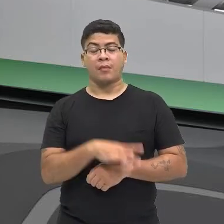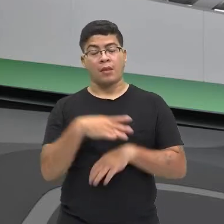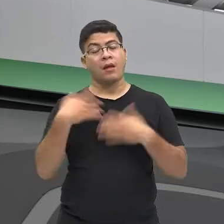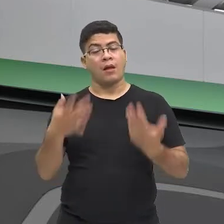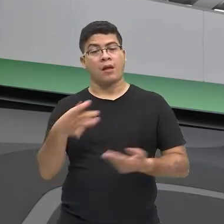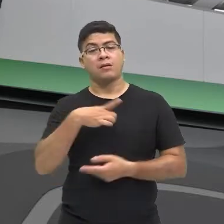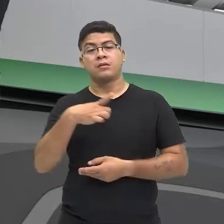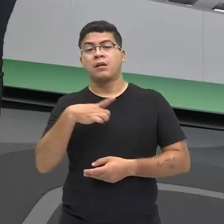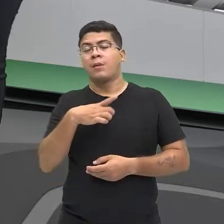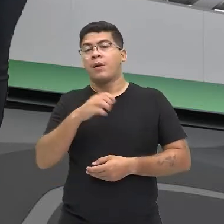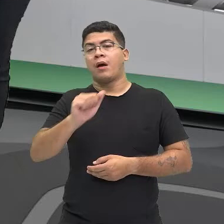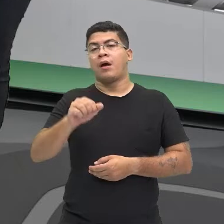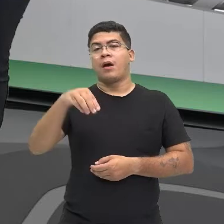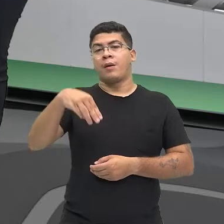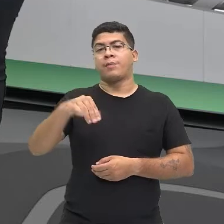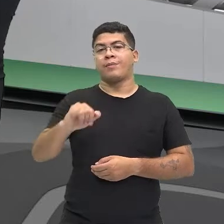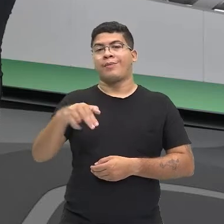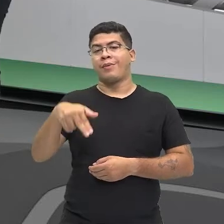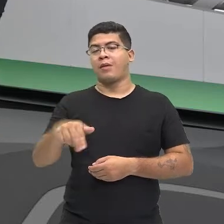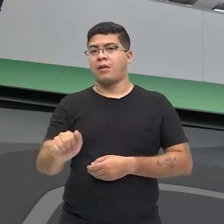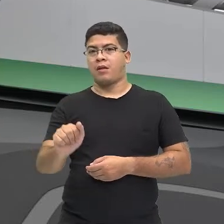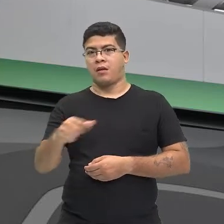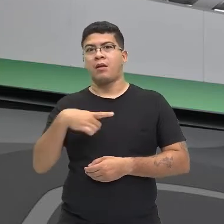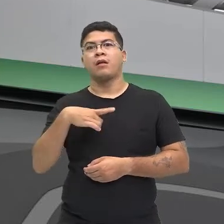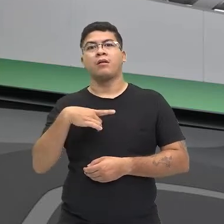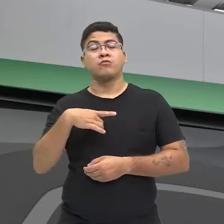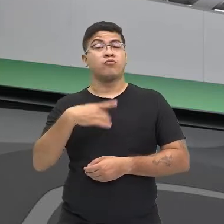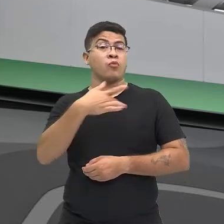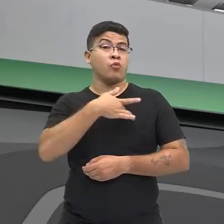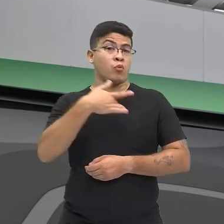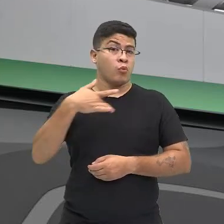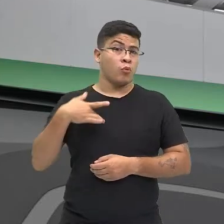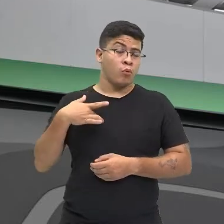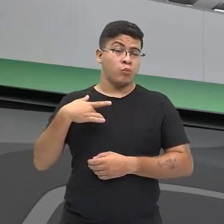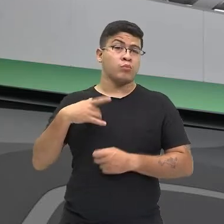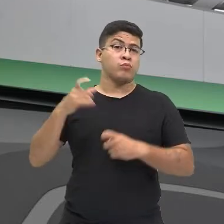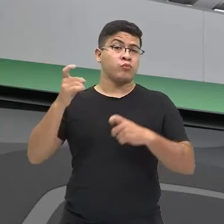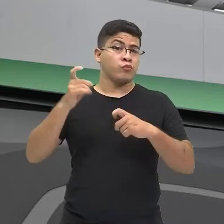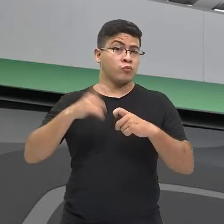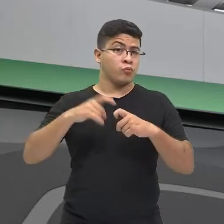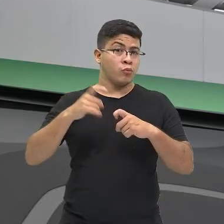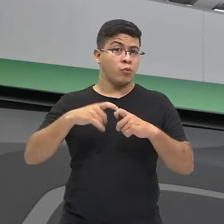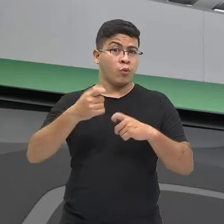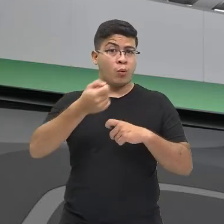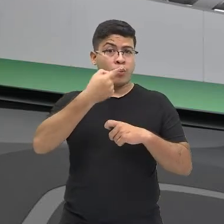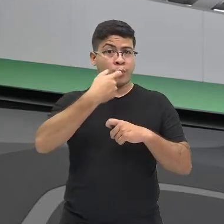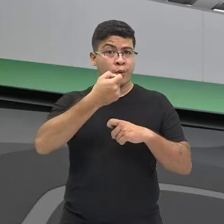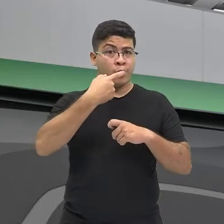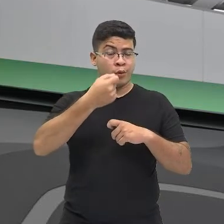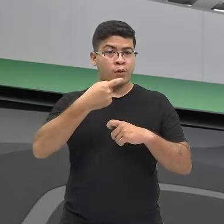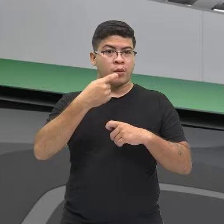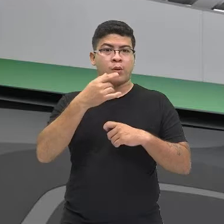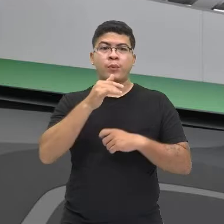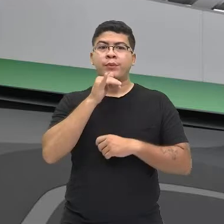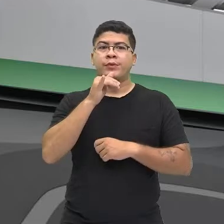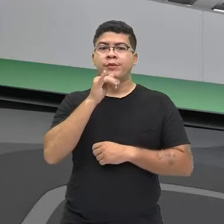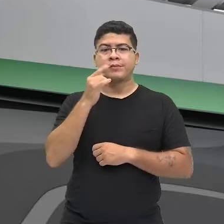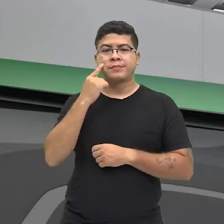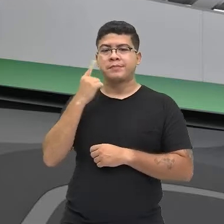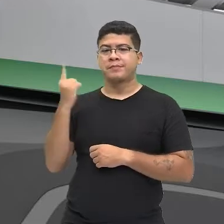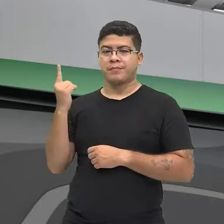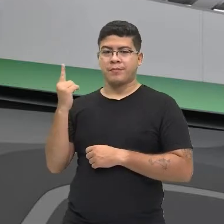encontrar as aminas na medicina, em medicamentos, por exemplo, a morfina. Já ouviram